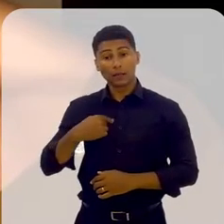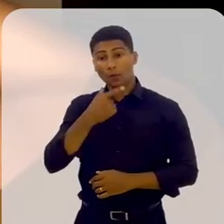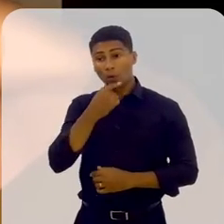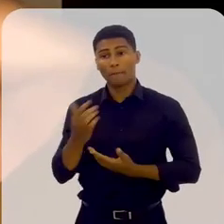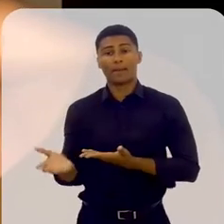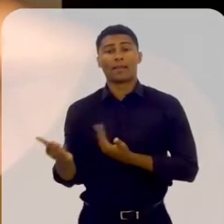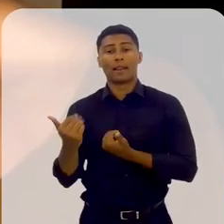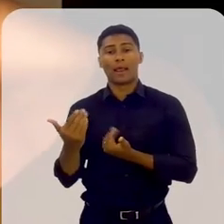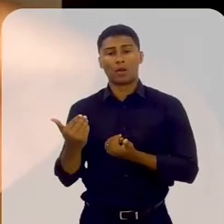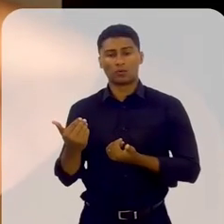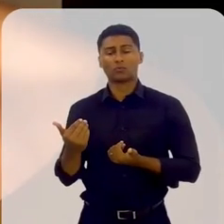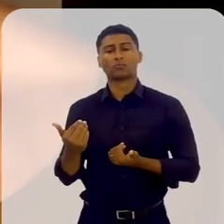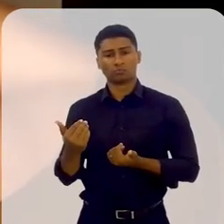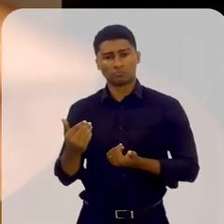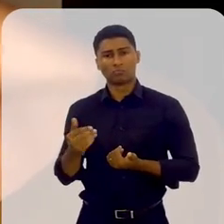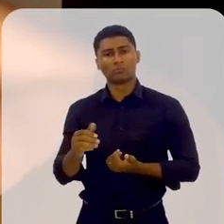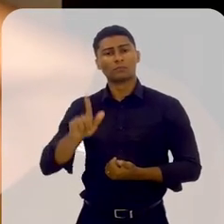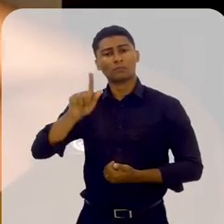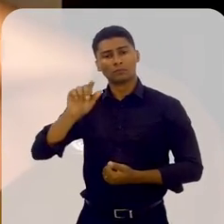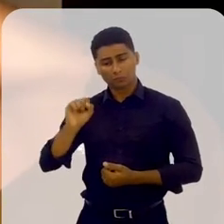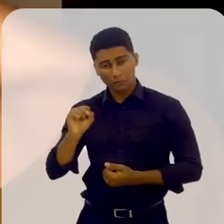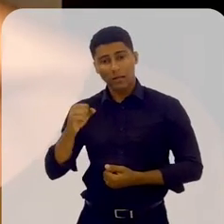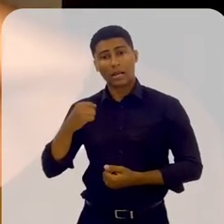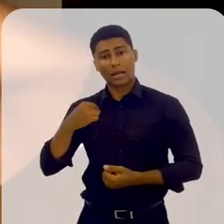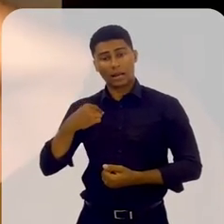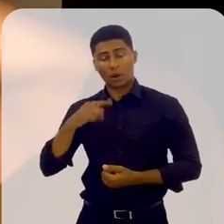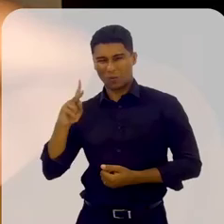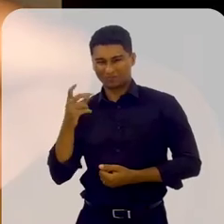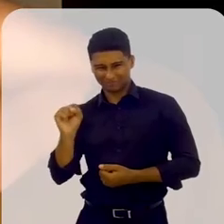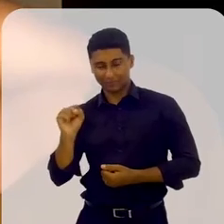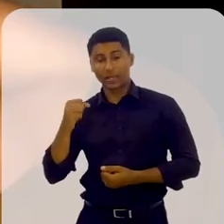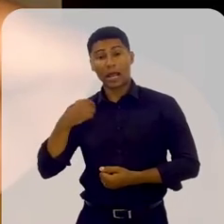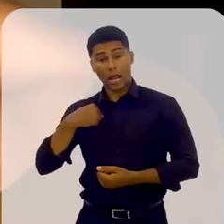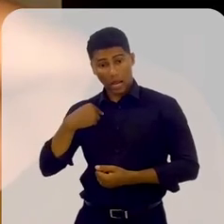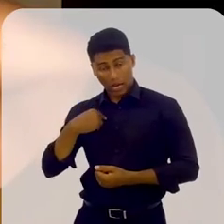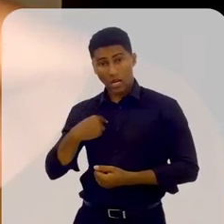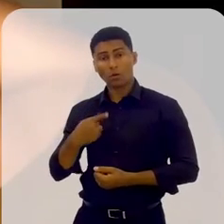homem negro gay que mora em Copacabana e que tem